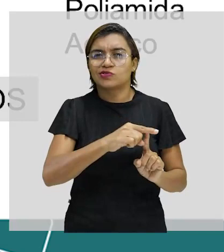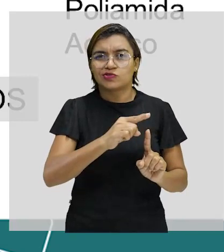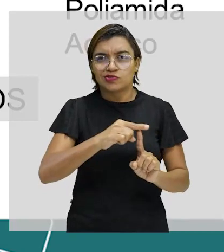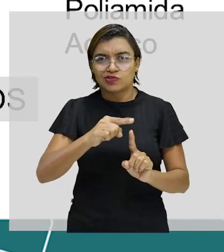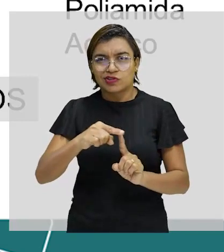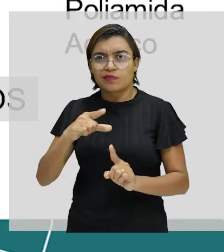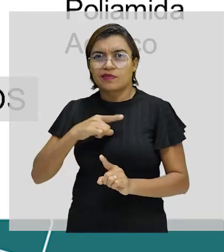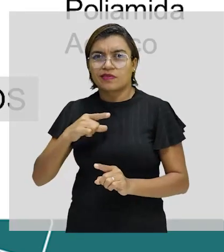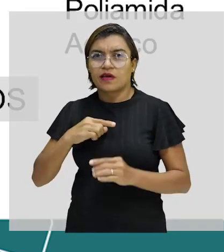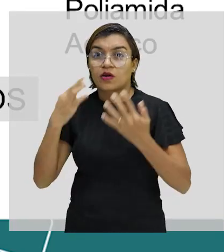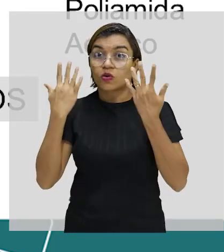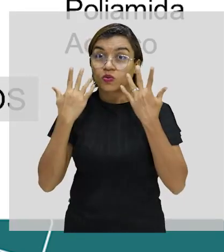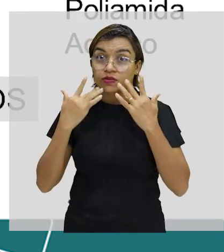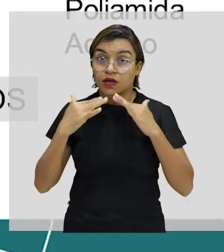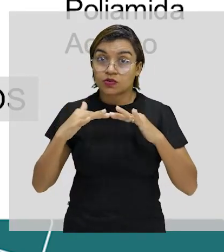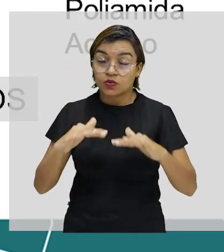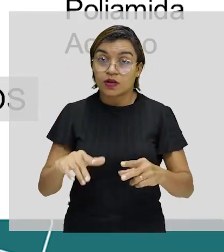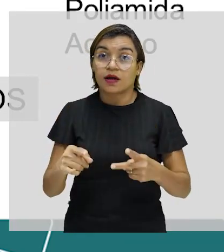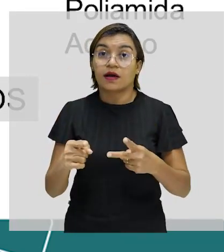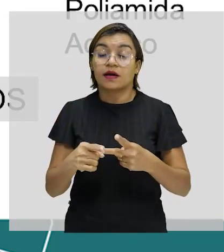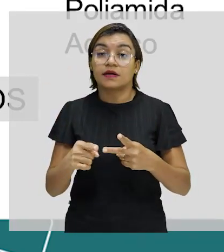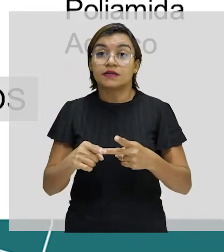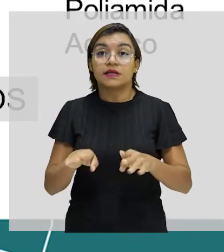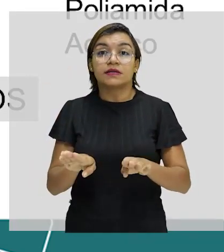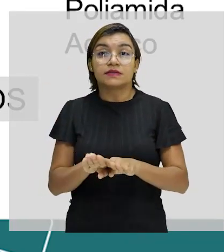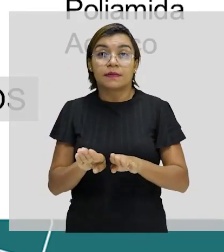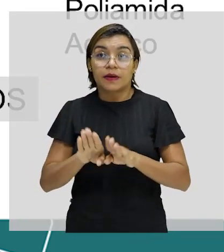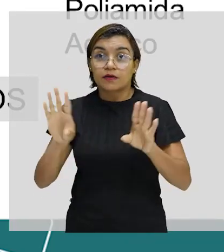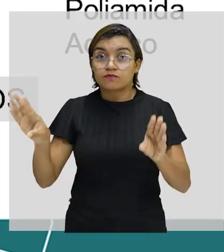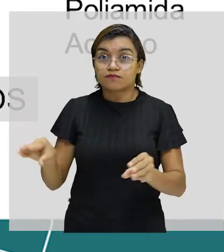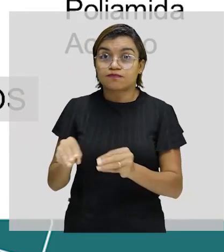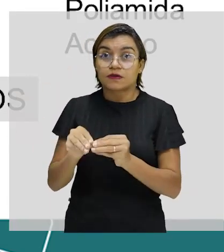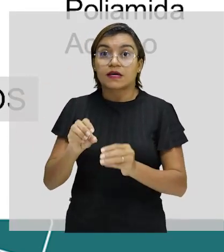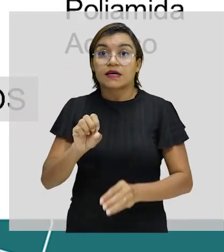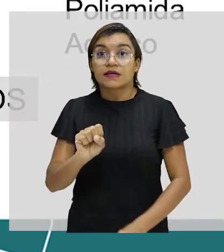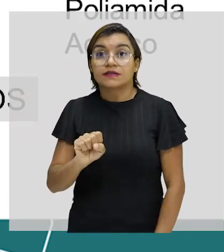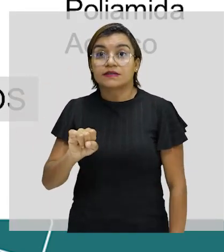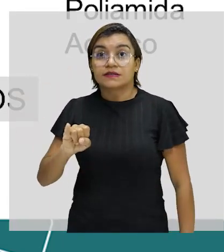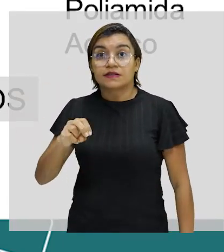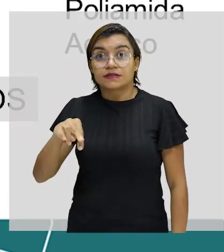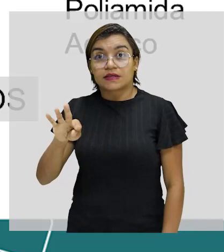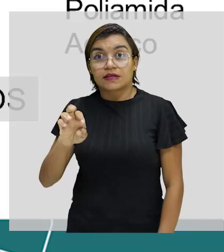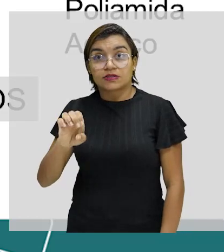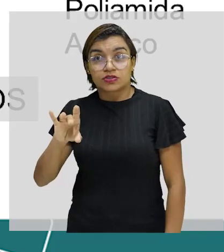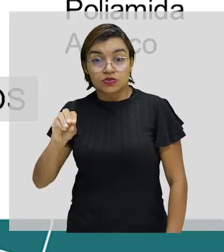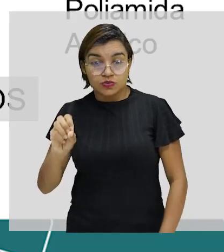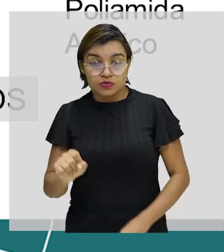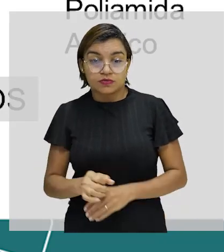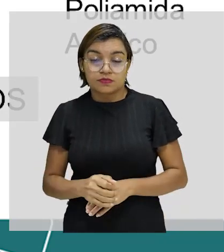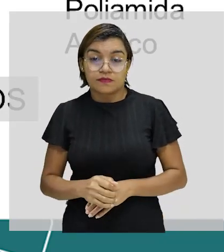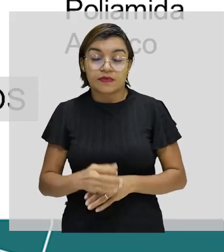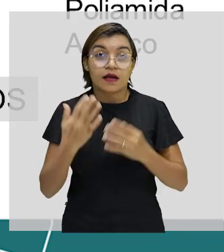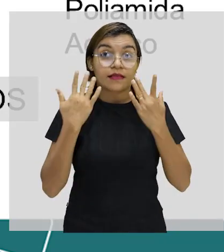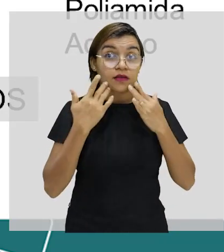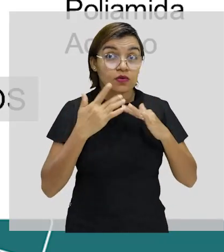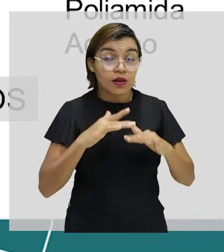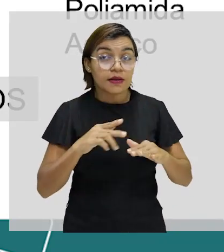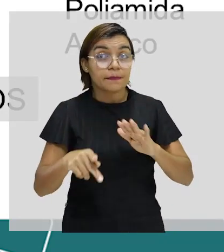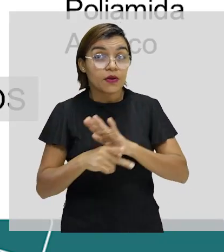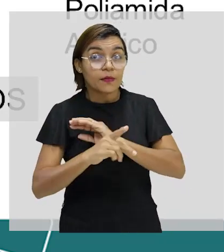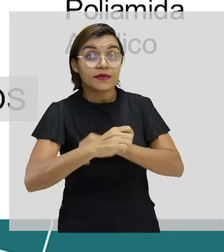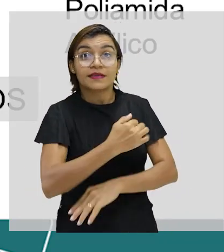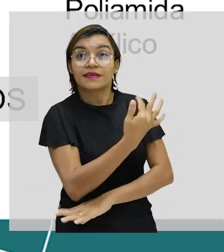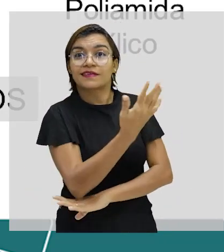polímeros naturais, os polímeros sintéticos. Os naturais são aqueles que já encontramos na natureza, né? É